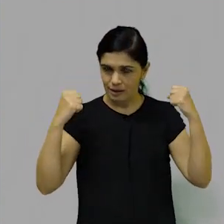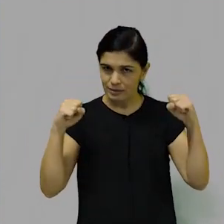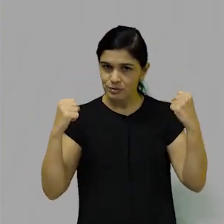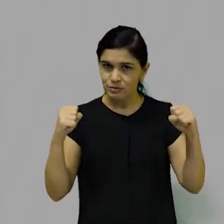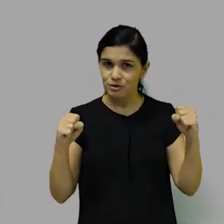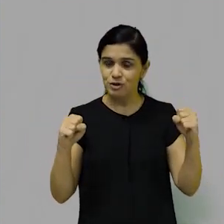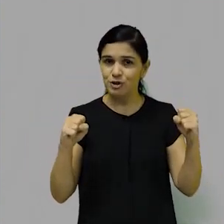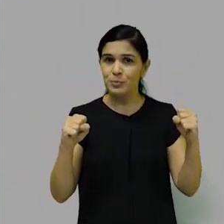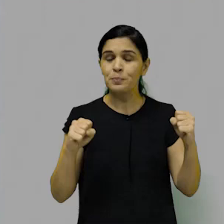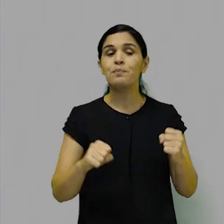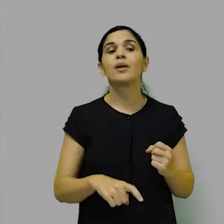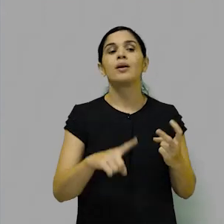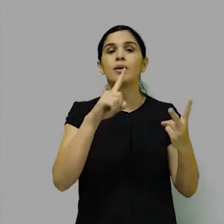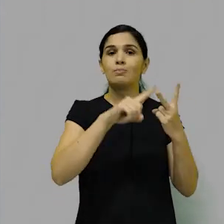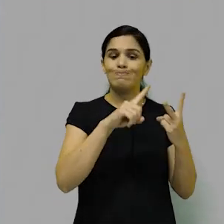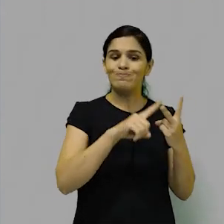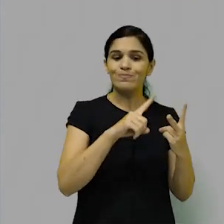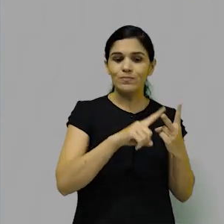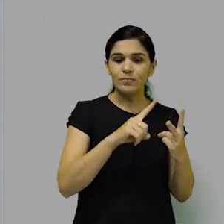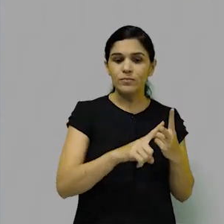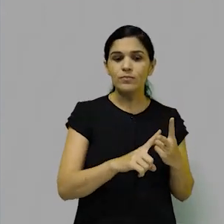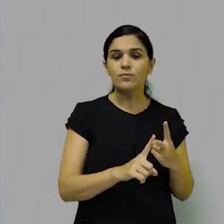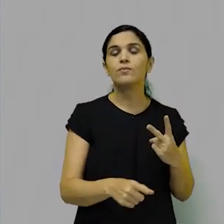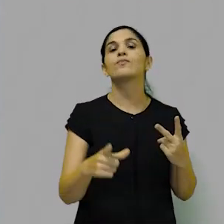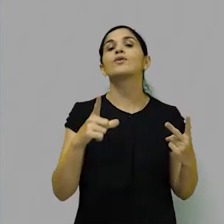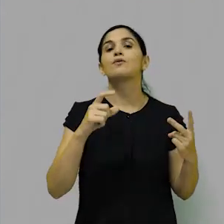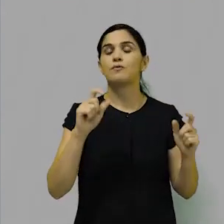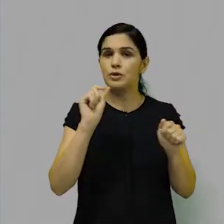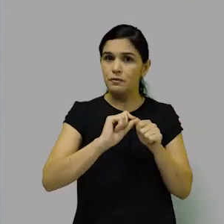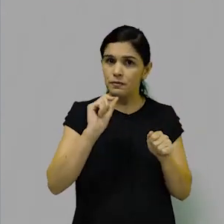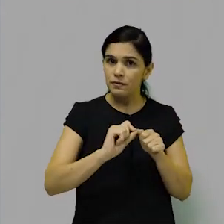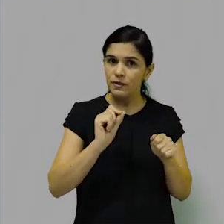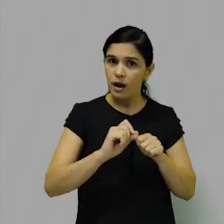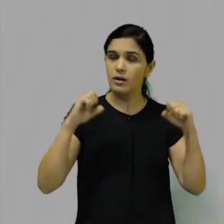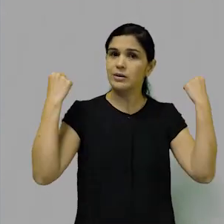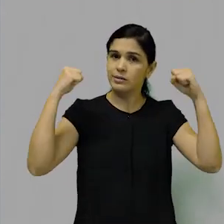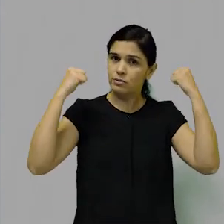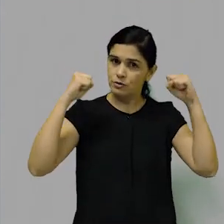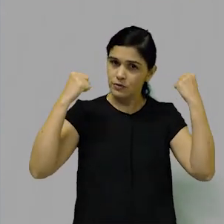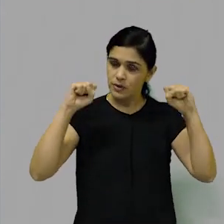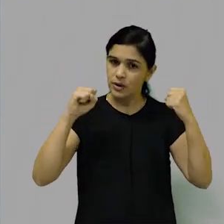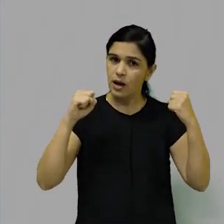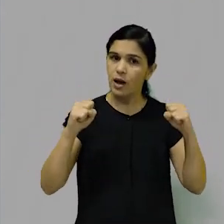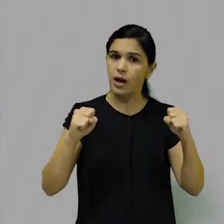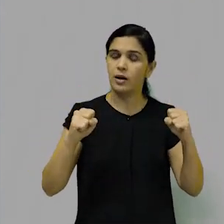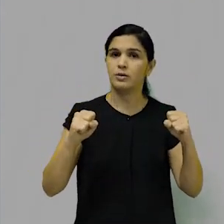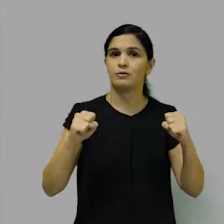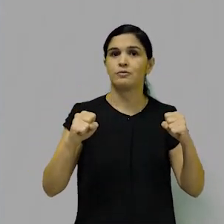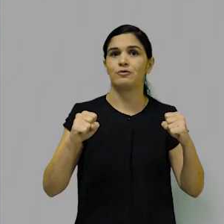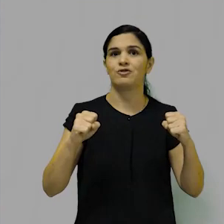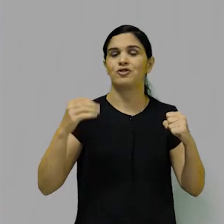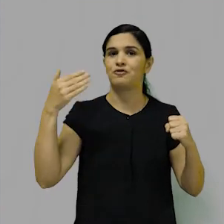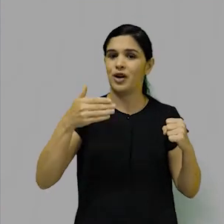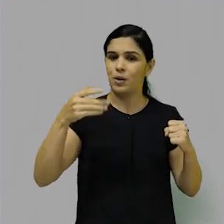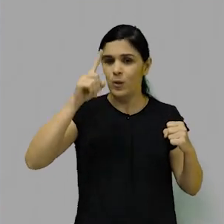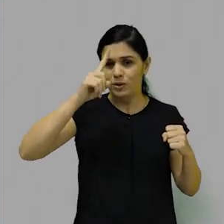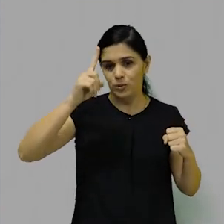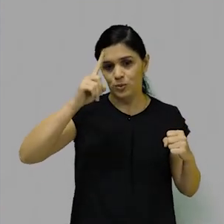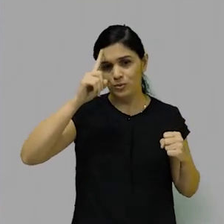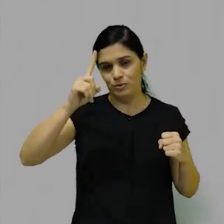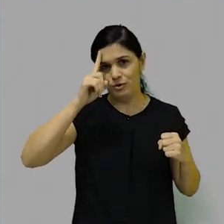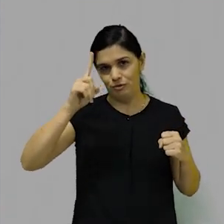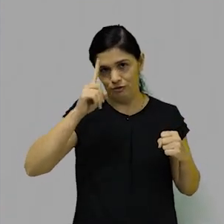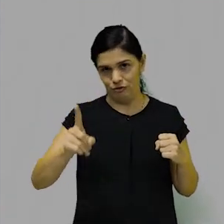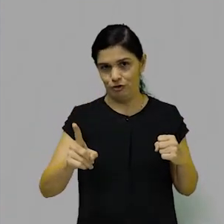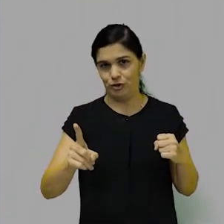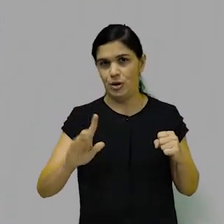exercícios físicos, esse coração ele vai sofrendo algumas adaptações crônicas. Vai fazendo com que o meu coração trabalhe de forma